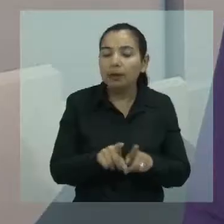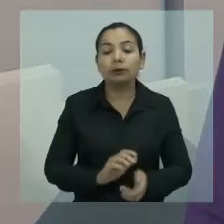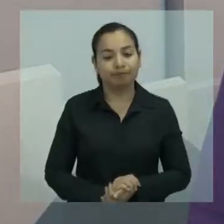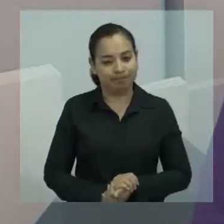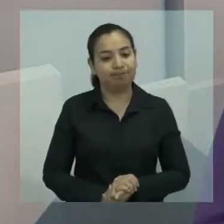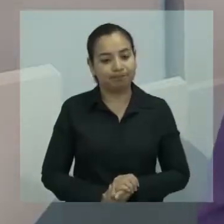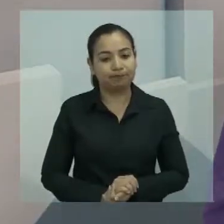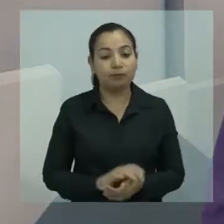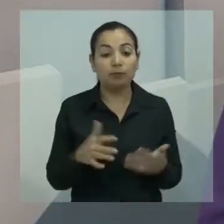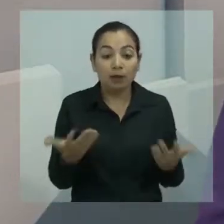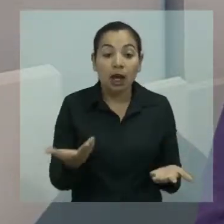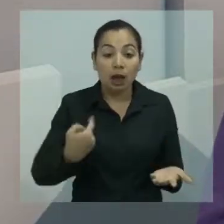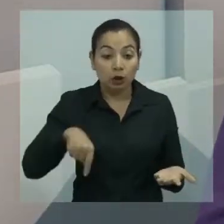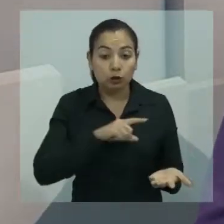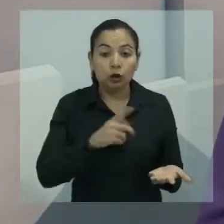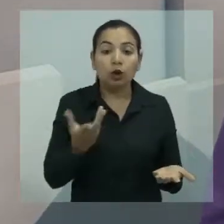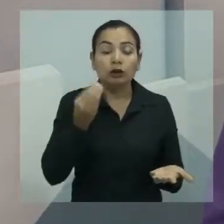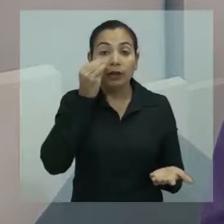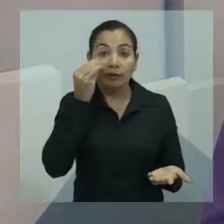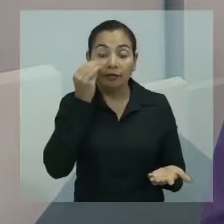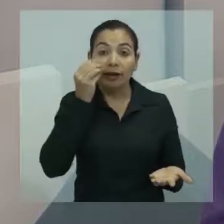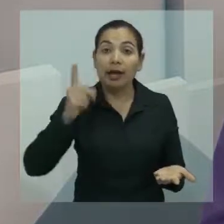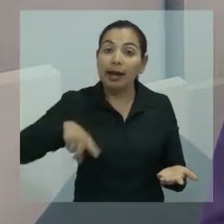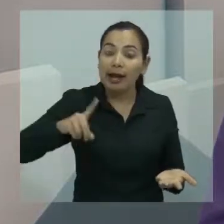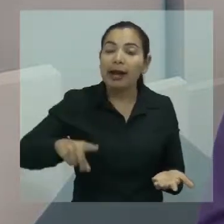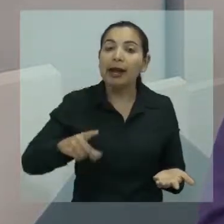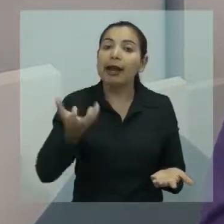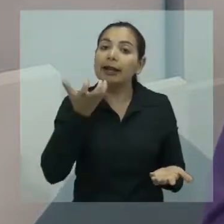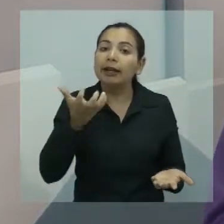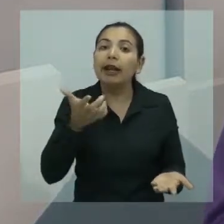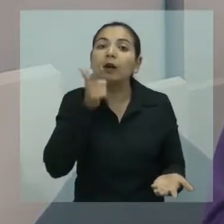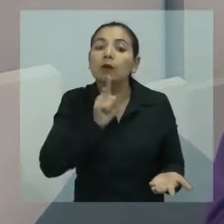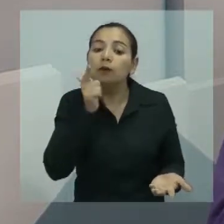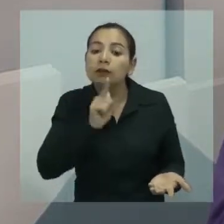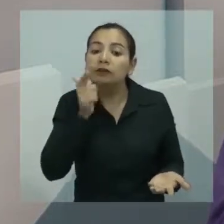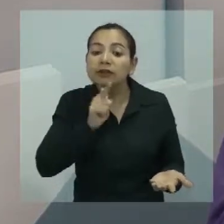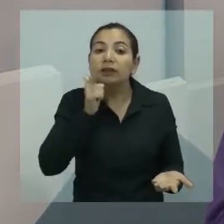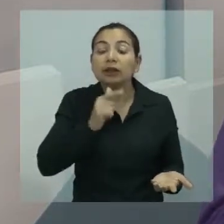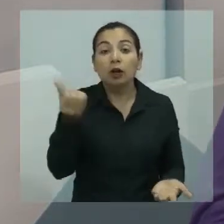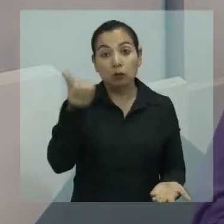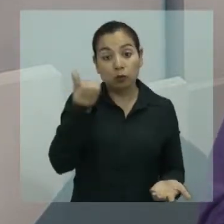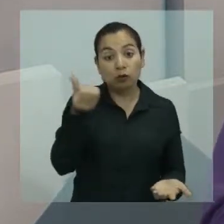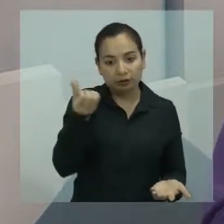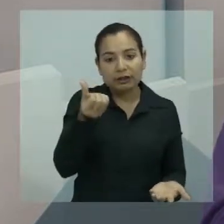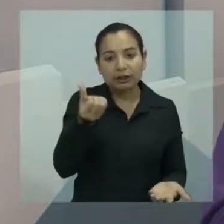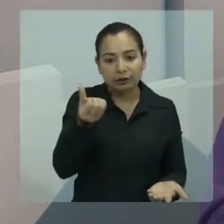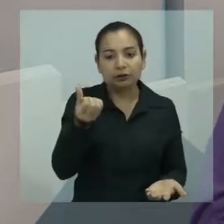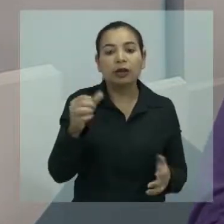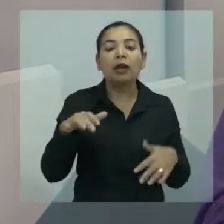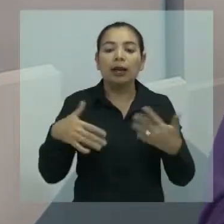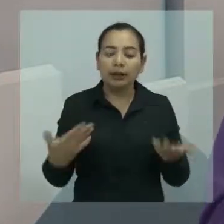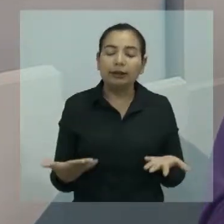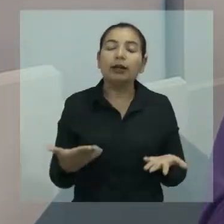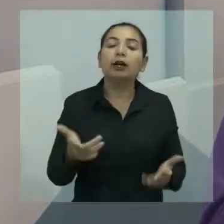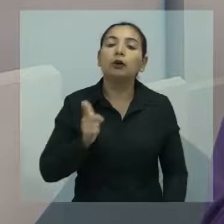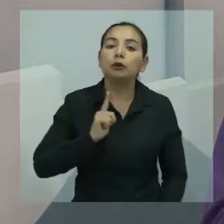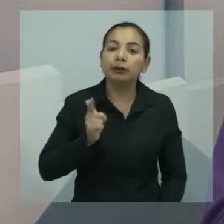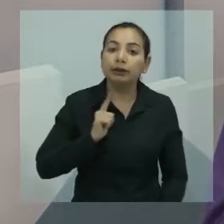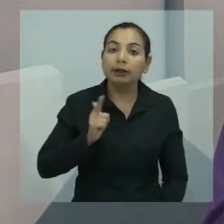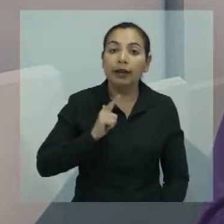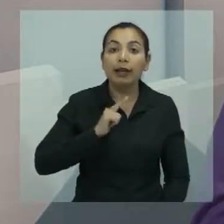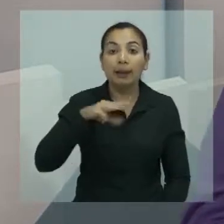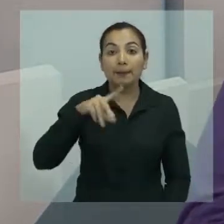ao 9º ano, como é que esse índice também? O índice, assim, a nossa referência é alcançar o